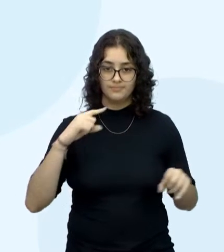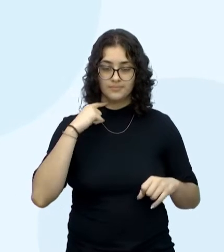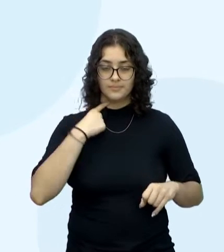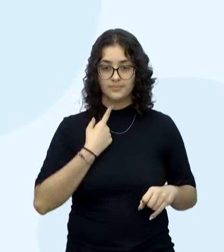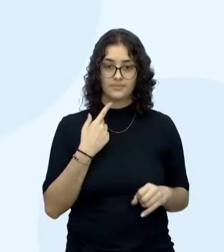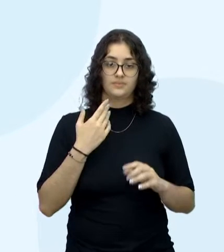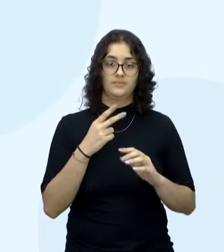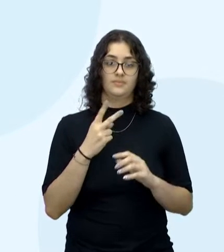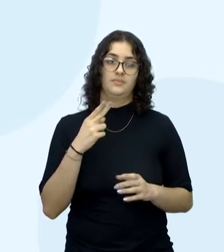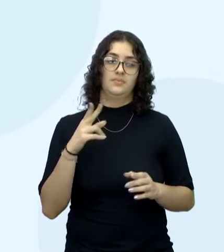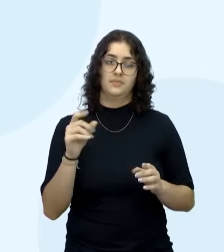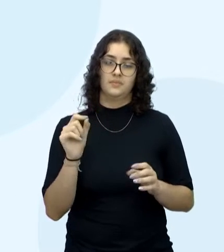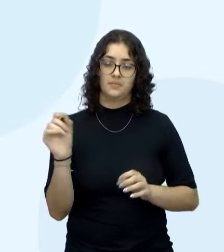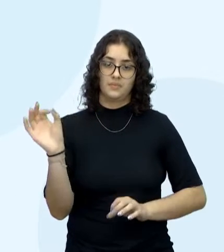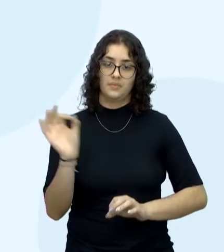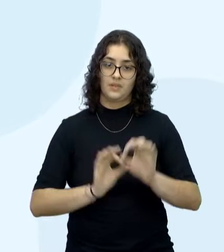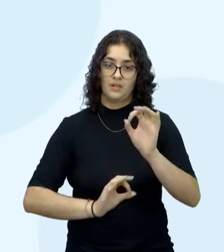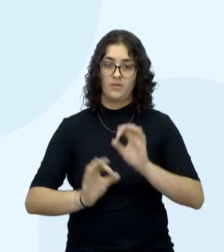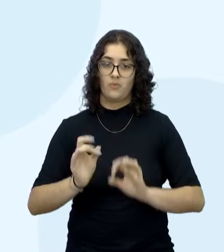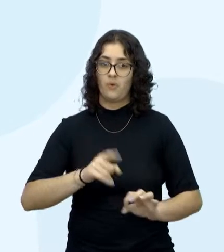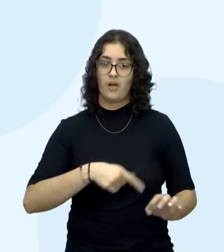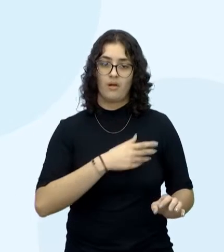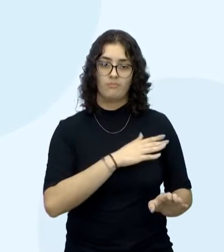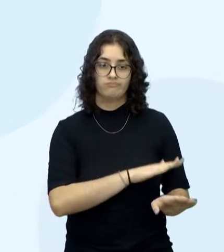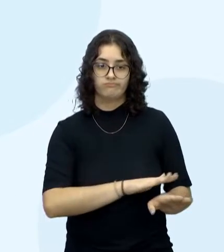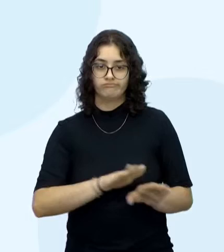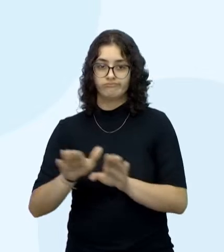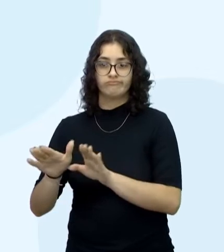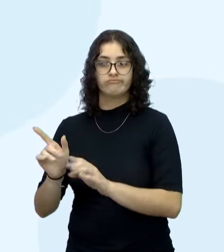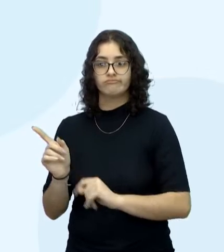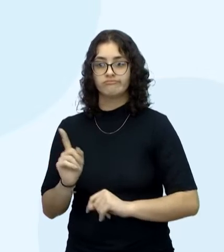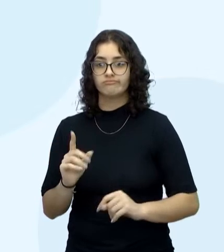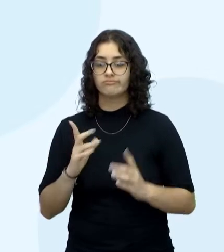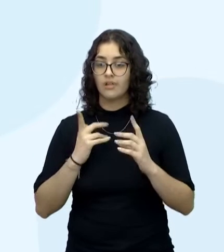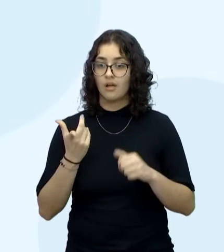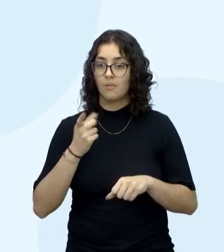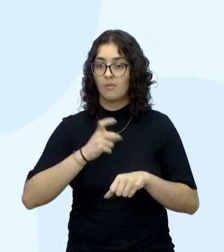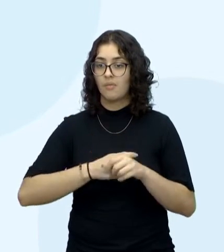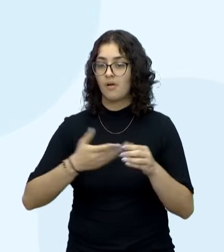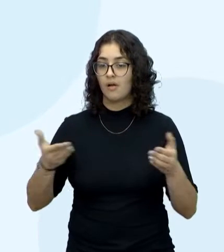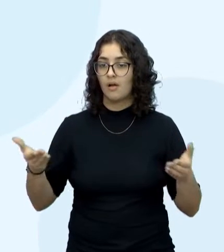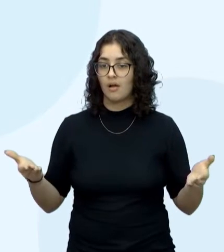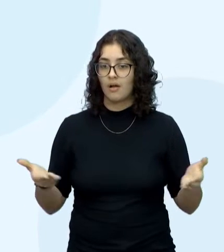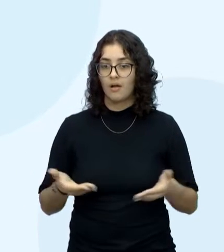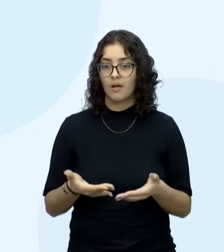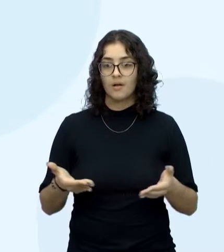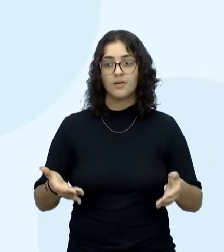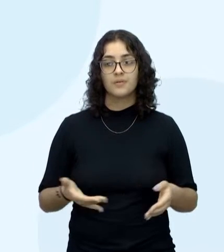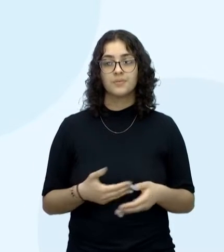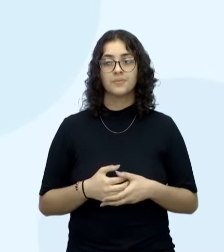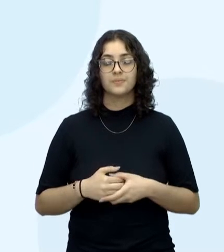essa distribuição não é uniforme, né? Até o momento aqui desse